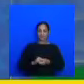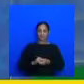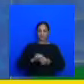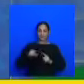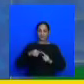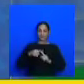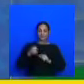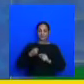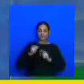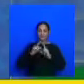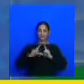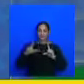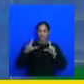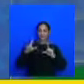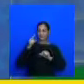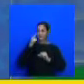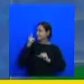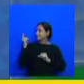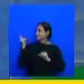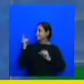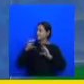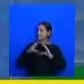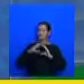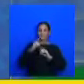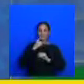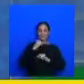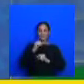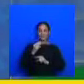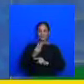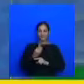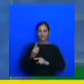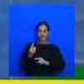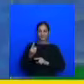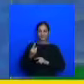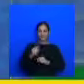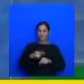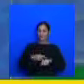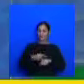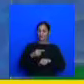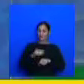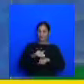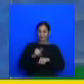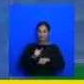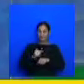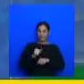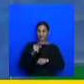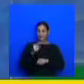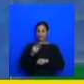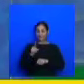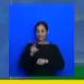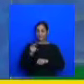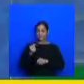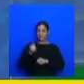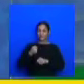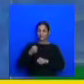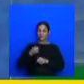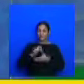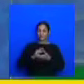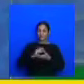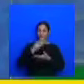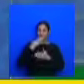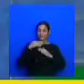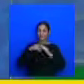Mais um número na tela, bola vermelha, 31. Vermelha número 31. E agora, vamos chamar o sétimo e último